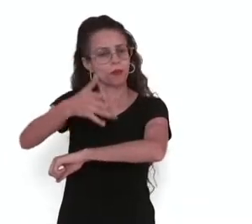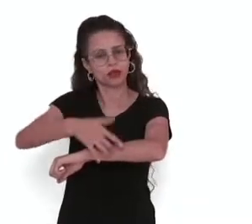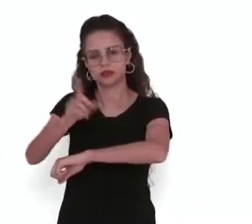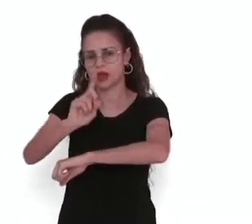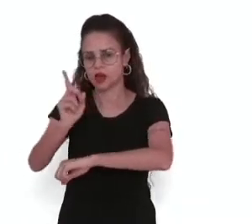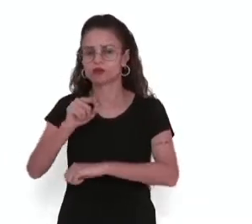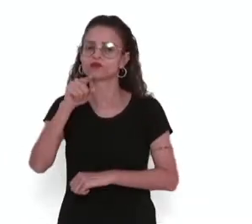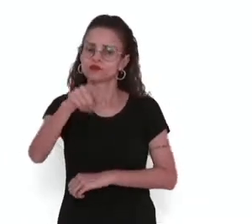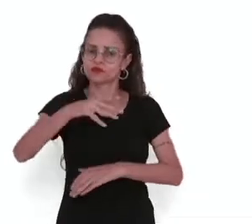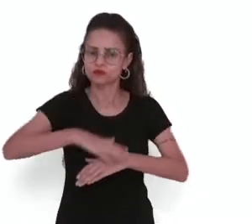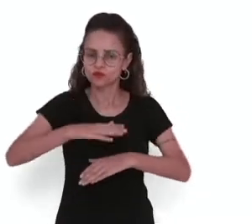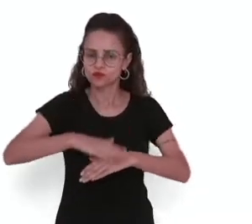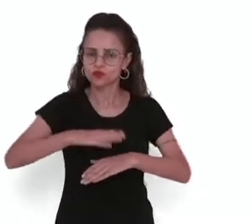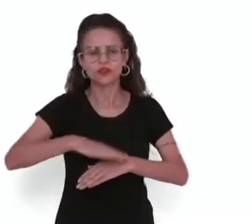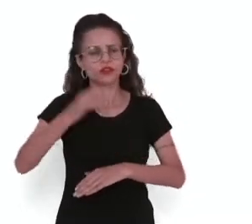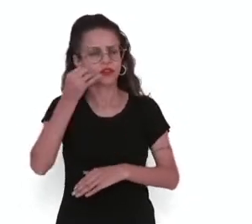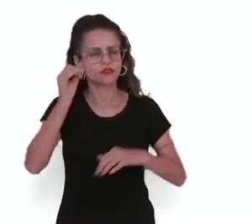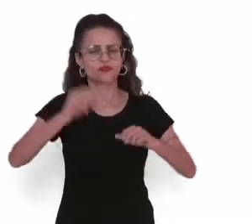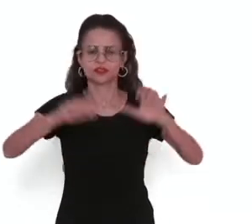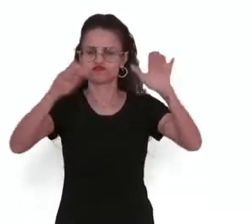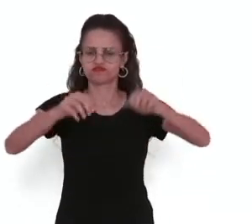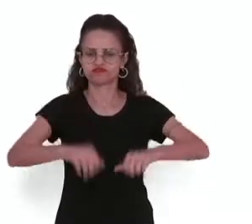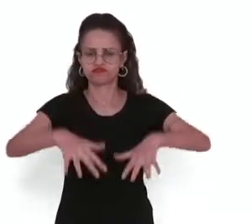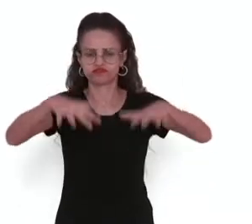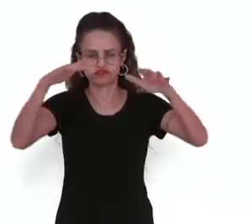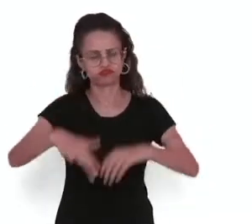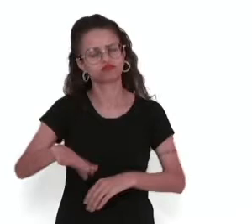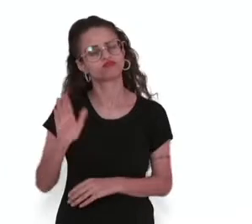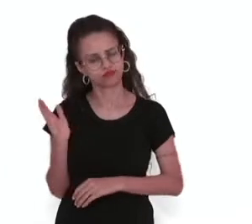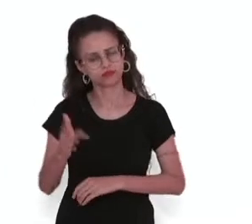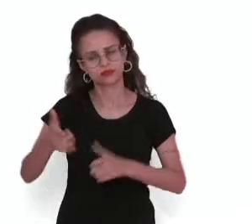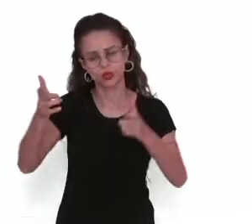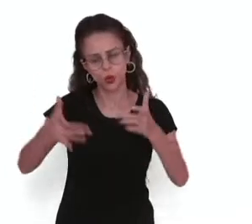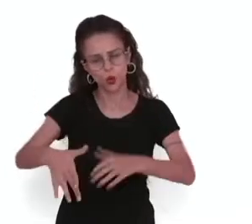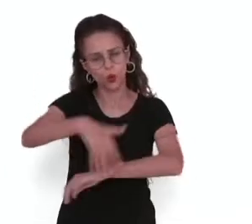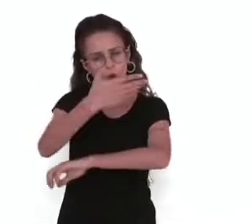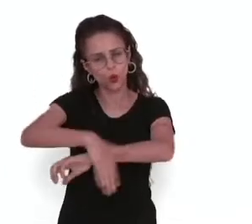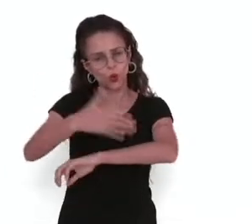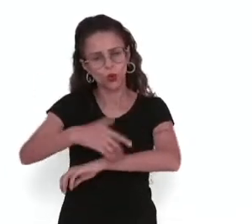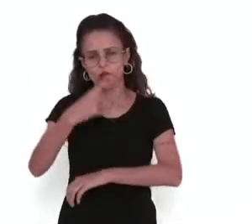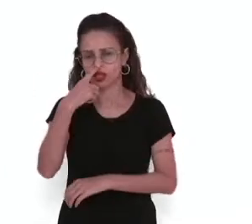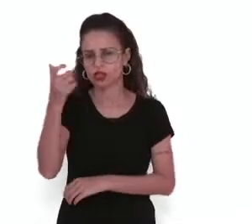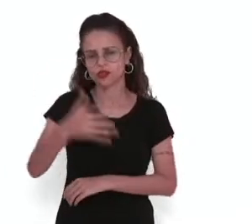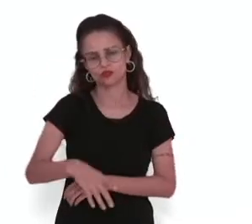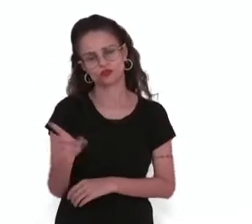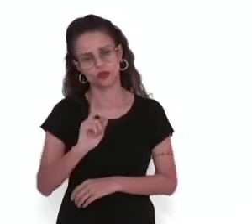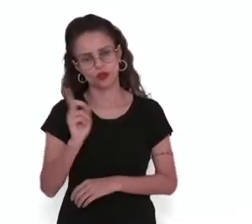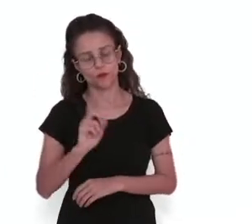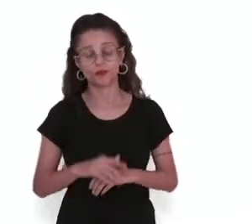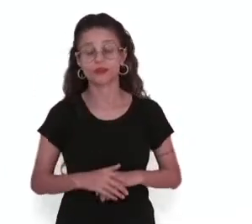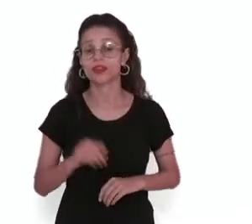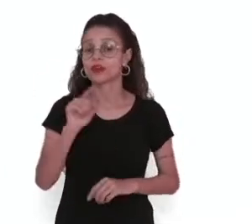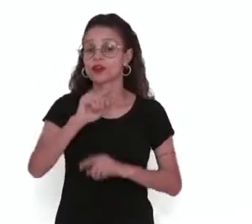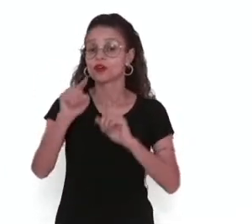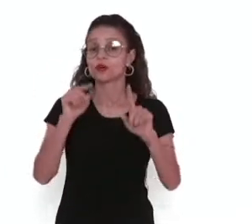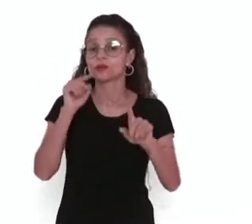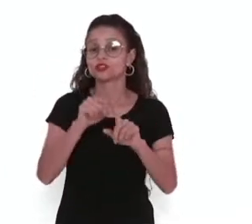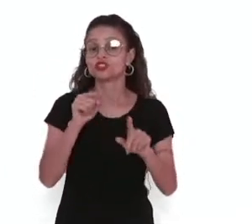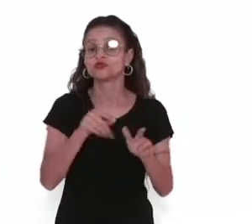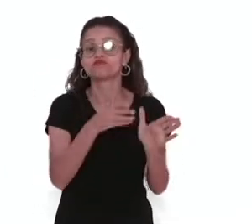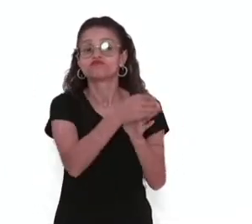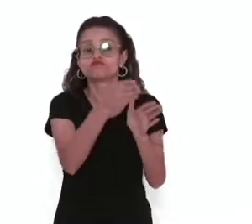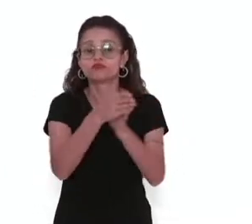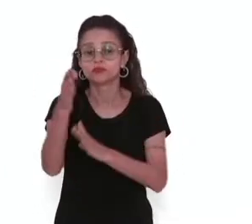enchente, faça sua parte. Não jogue lixo nas ruas. A função do anúncio é convencer as pessoas a adquirirem